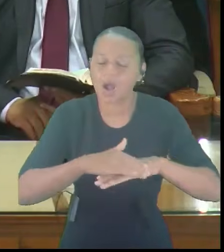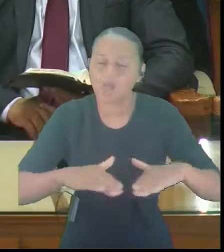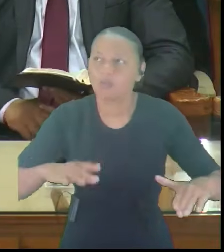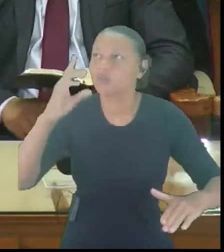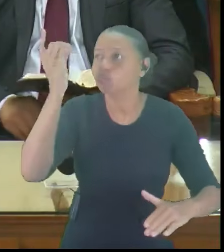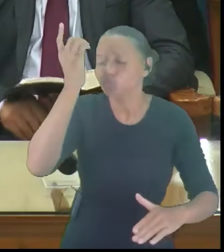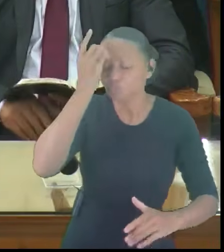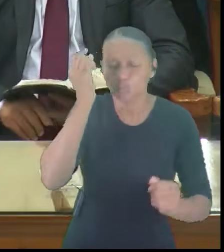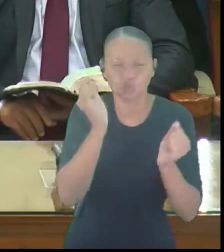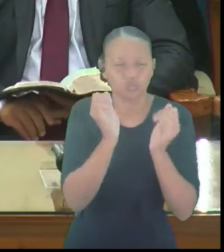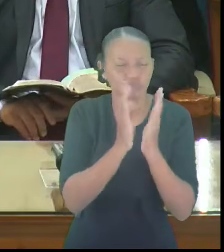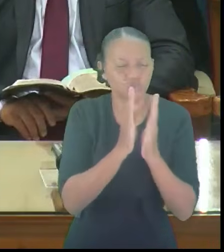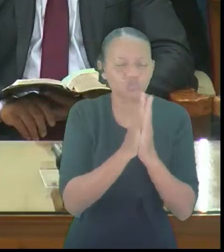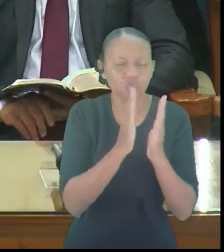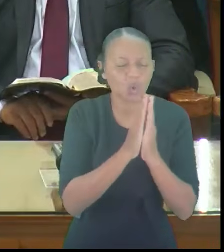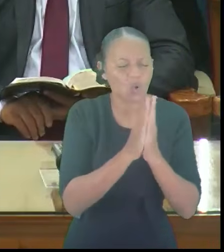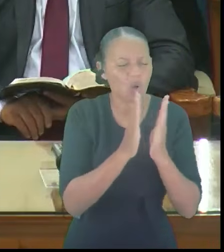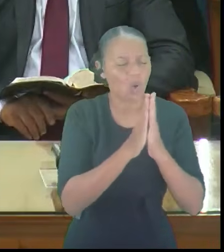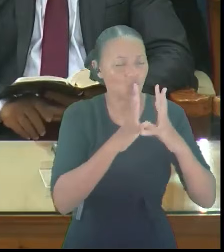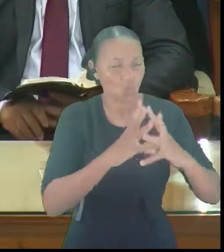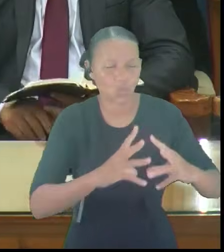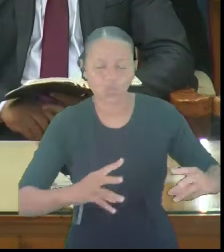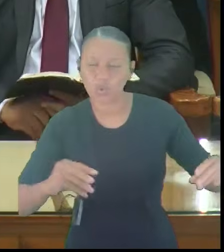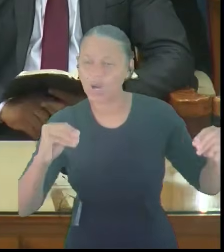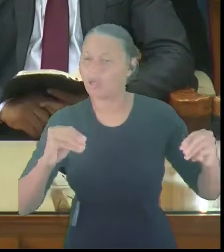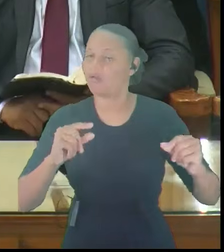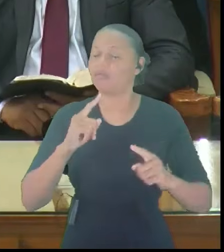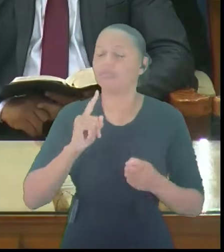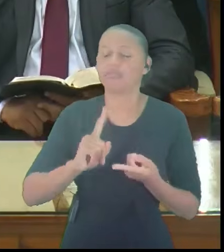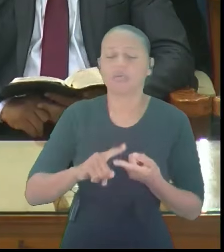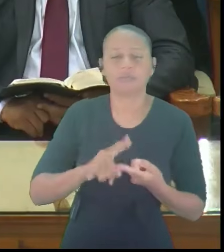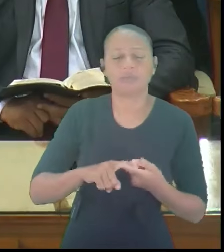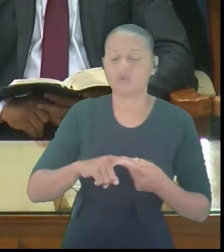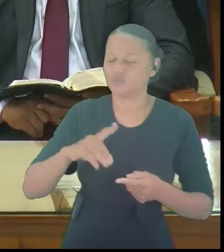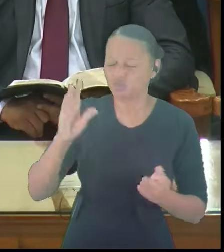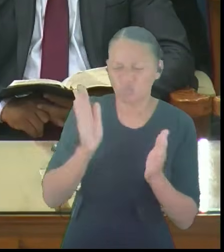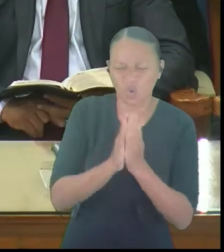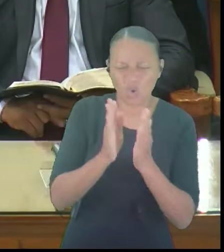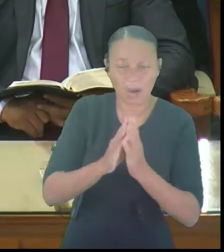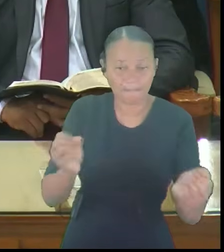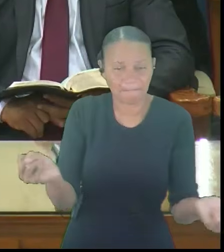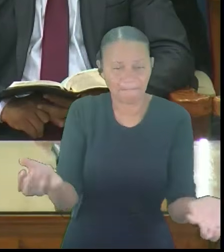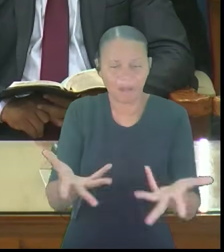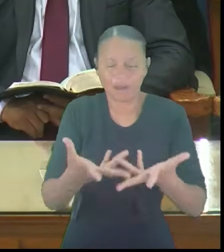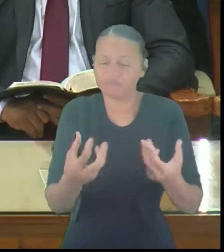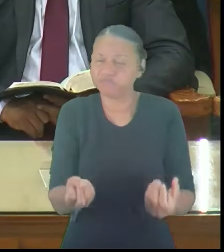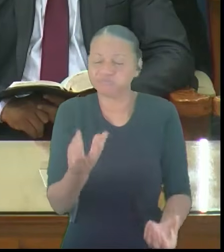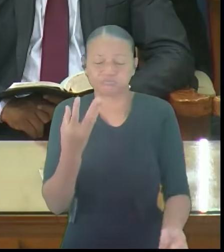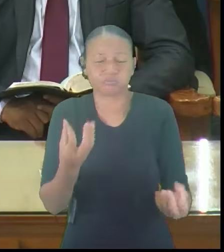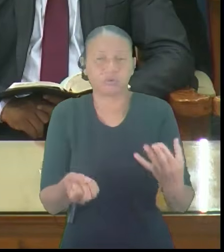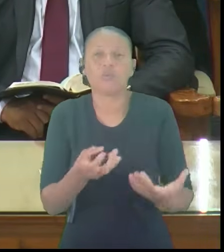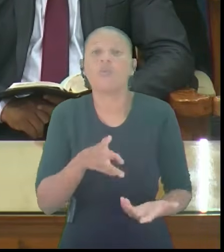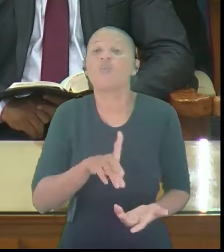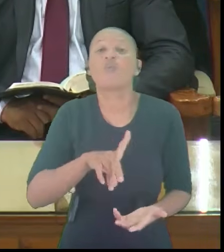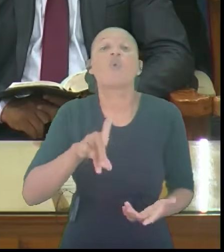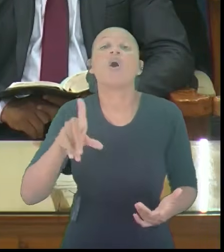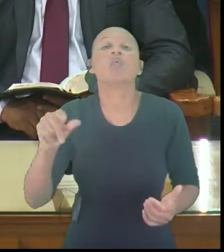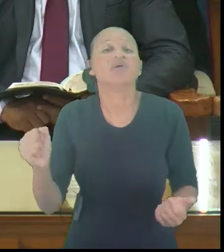cura, o dom de operação de maravilhas? Quando é que vai cessar? Quem sabe dizer quando é que vão